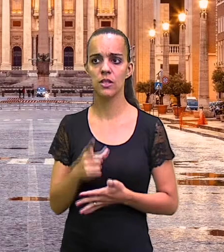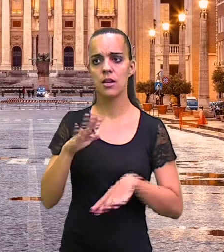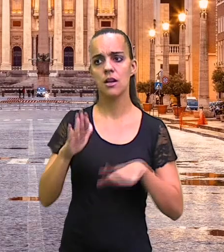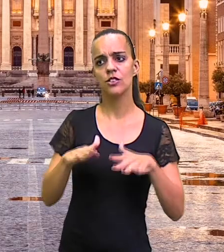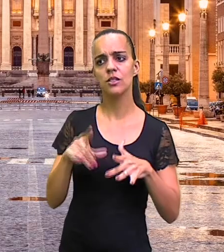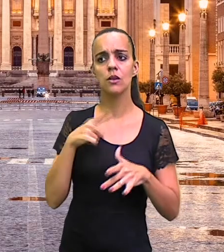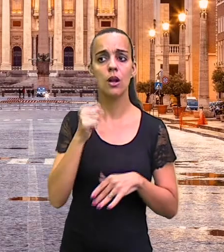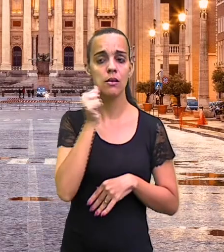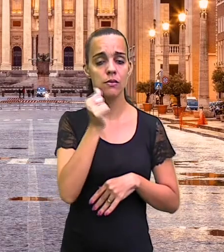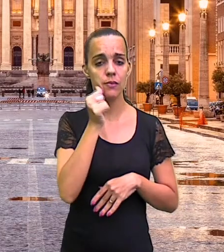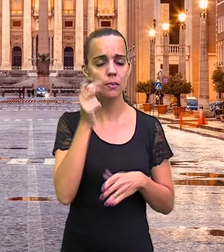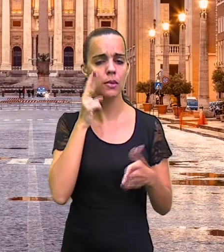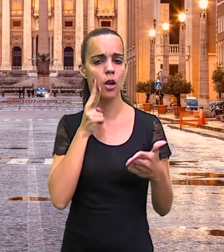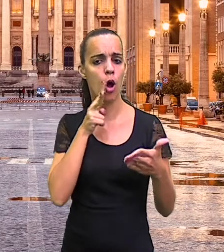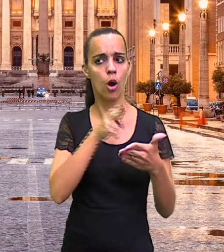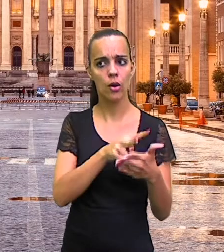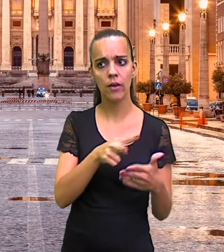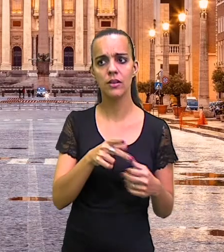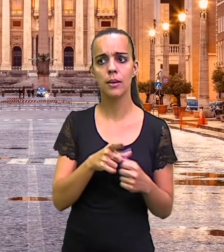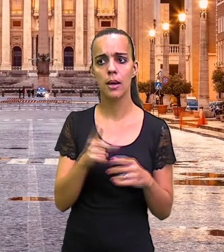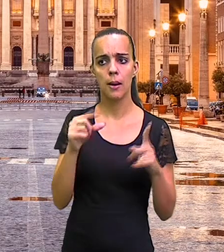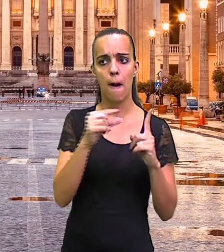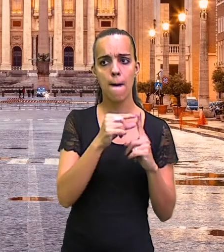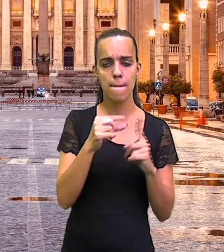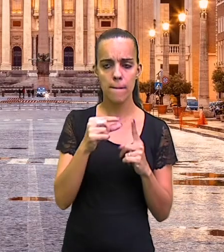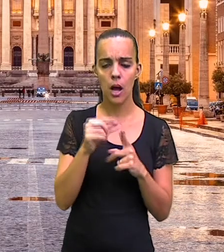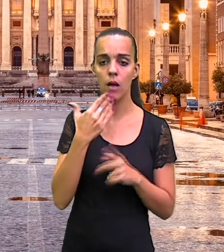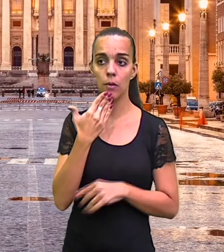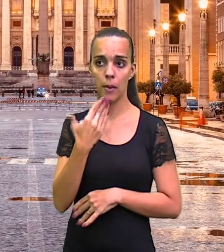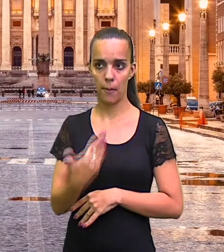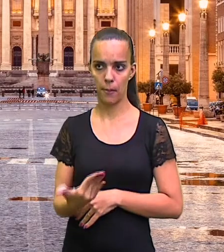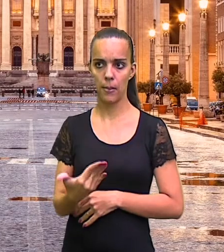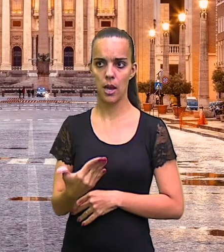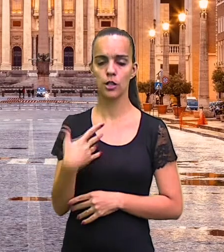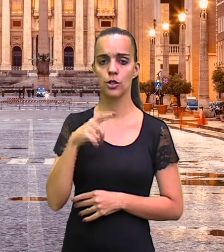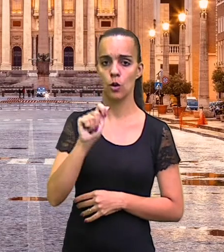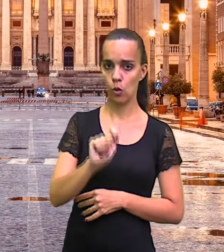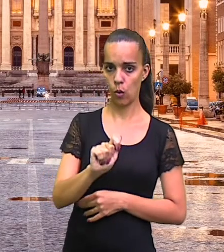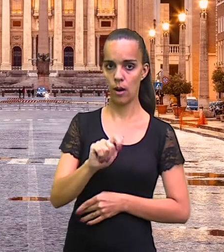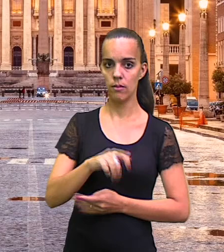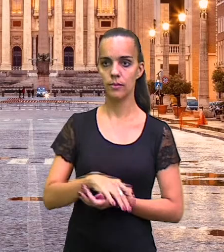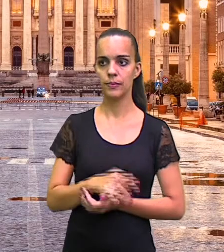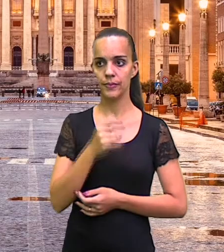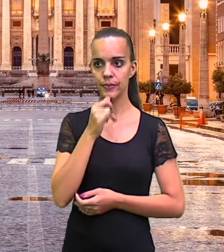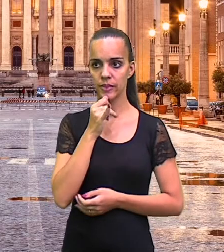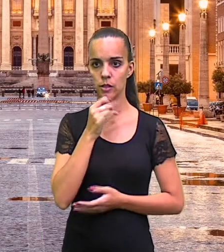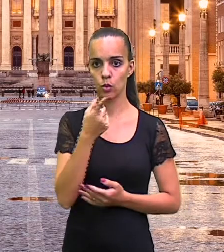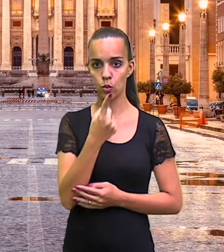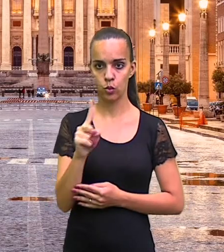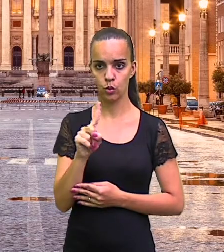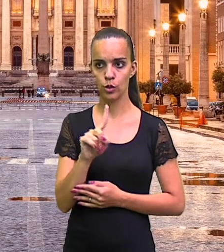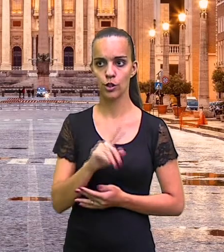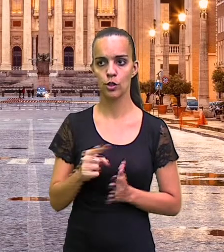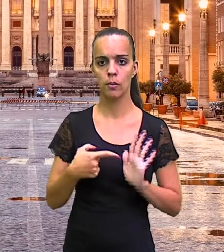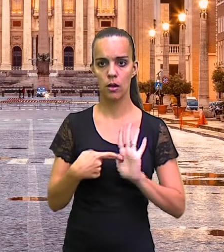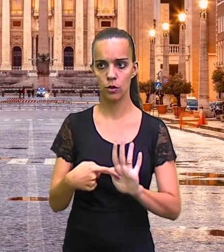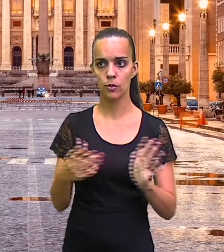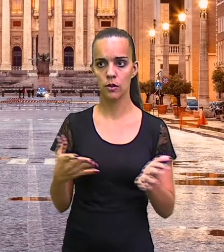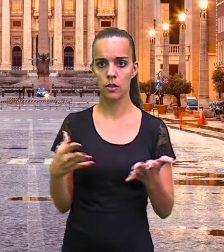do feminino. A gente tem que olhar se a palavra pede esse segundo A, tá certo? E o último caso para